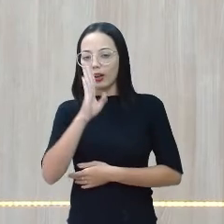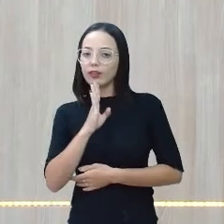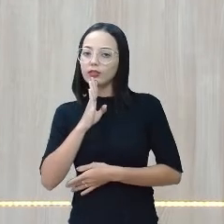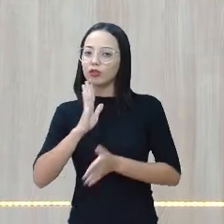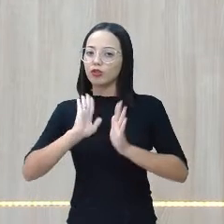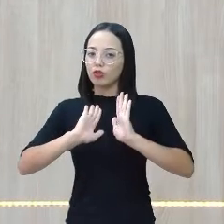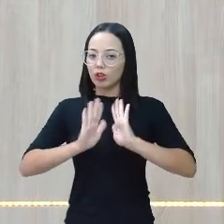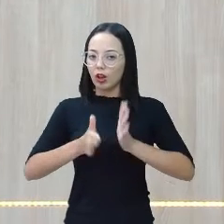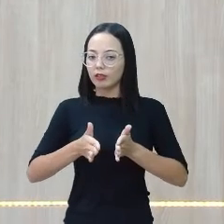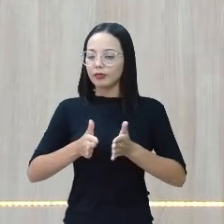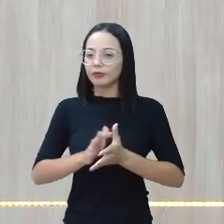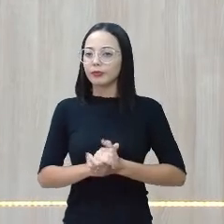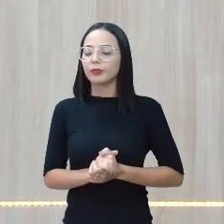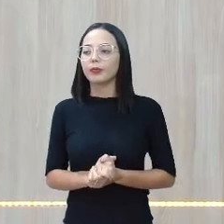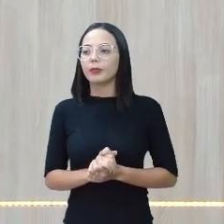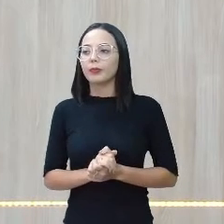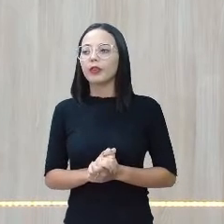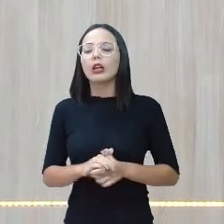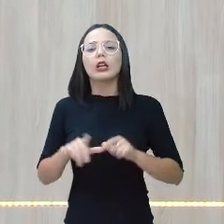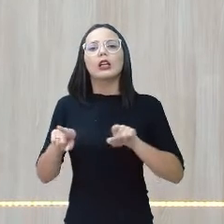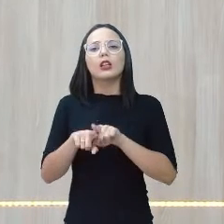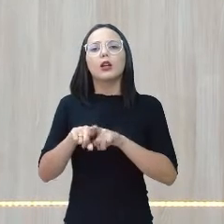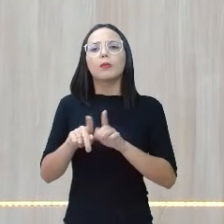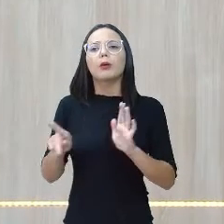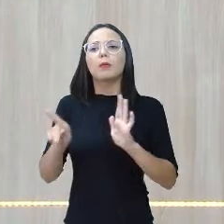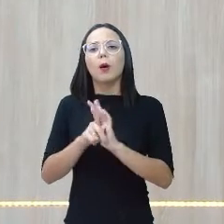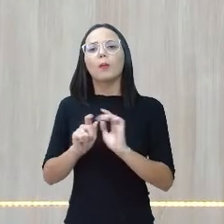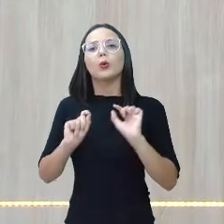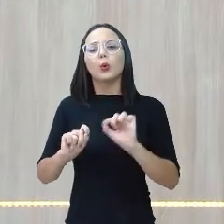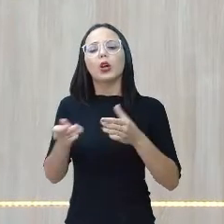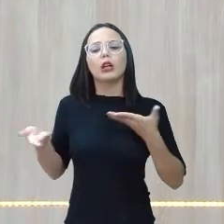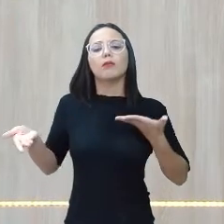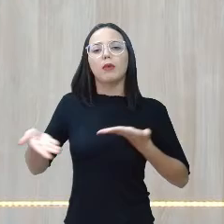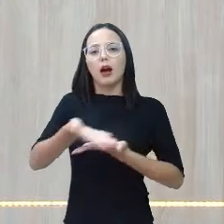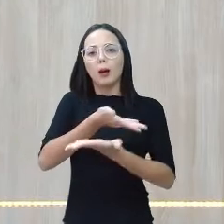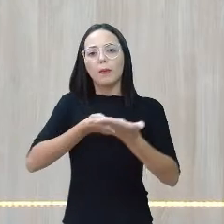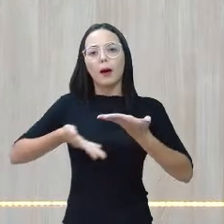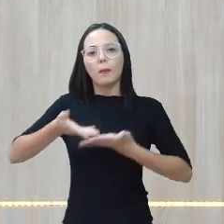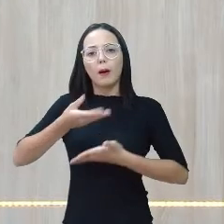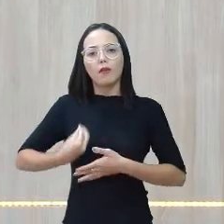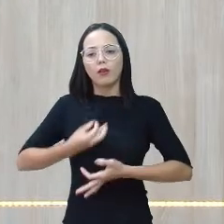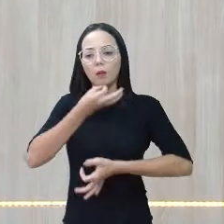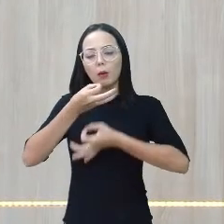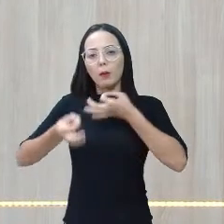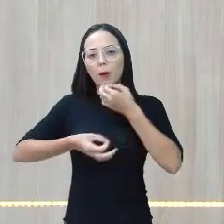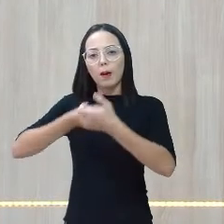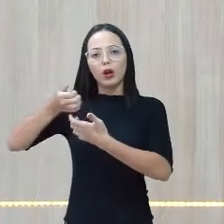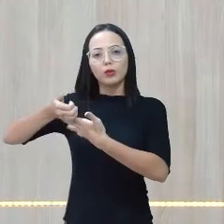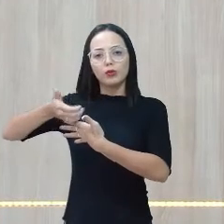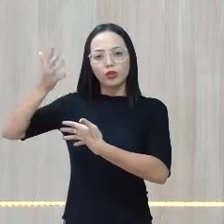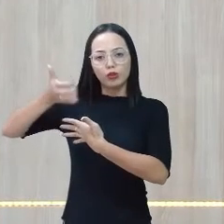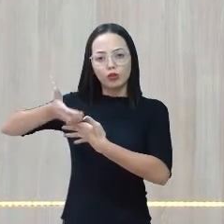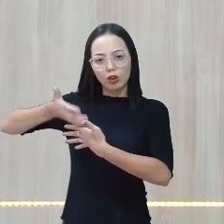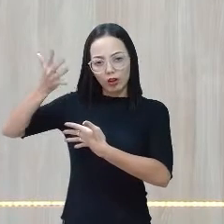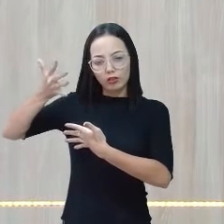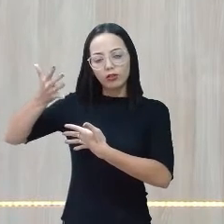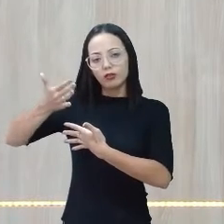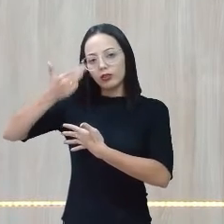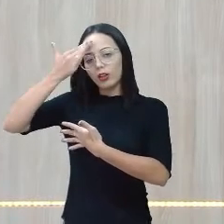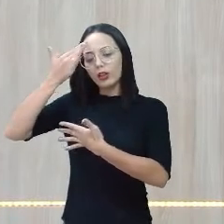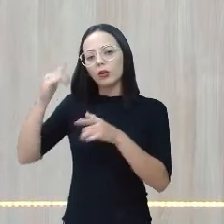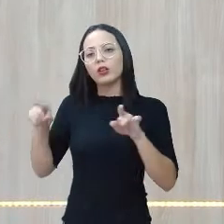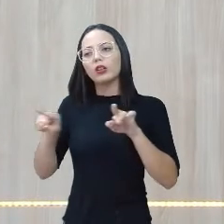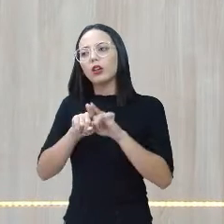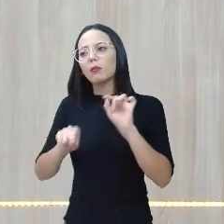aí. Você tem a possibilidade de interagir conosco aqui pelo chat e